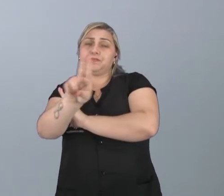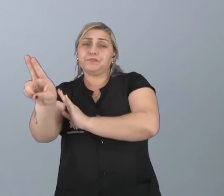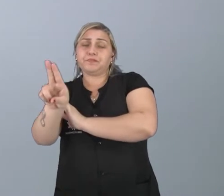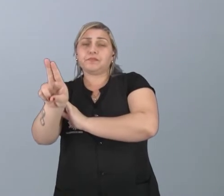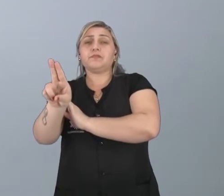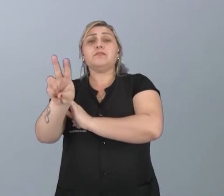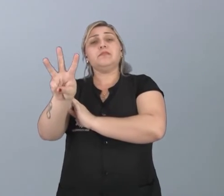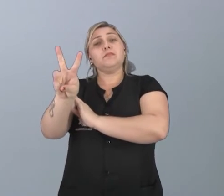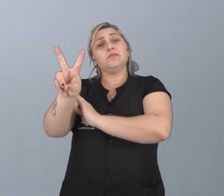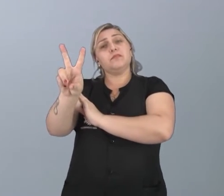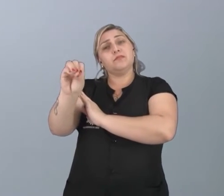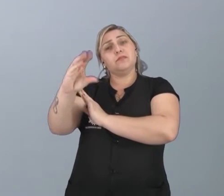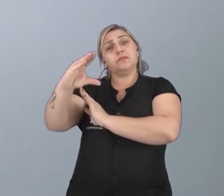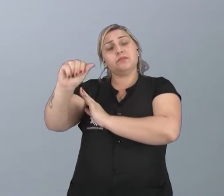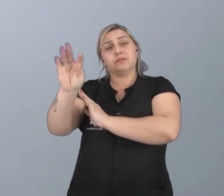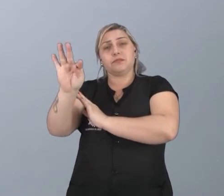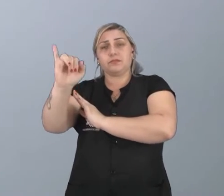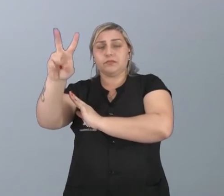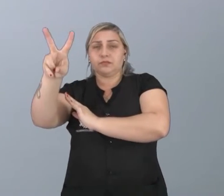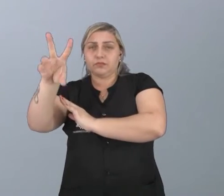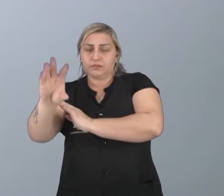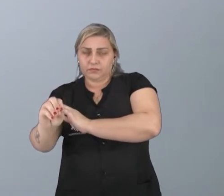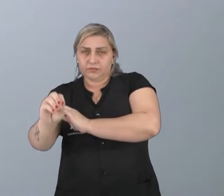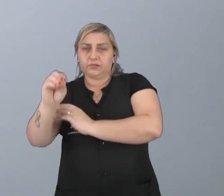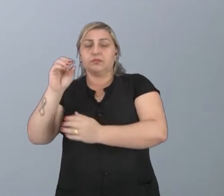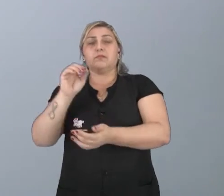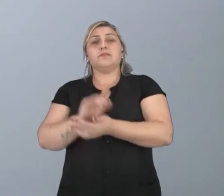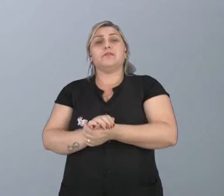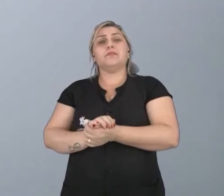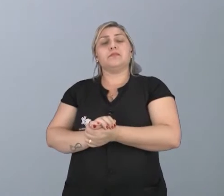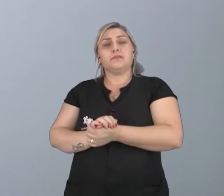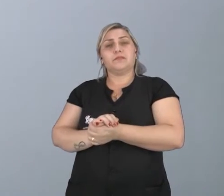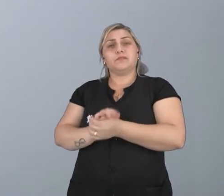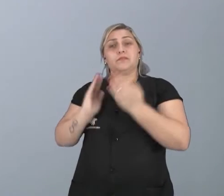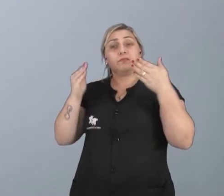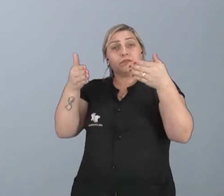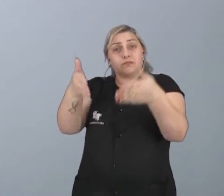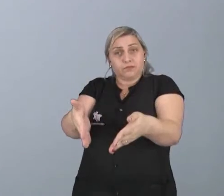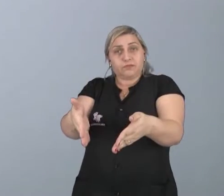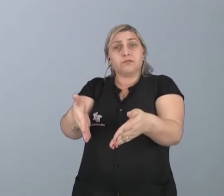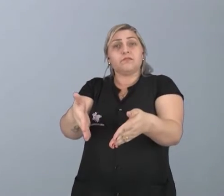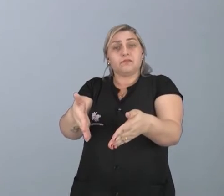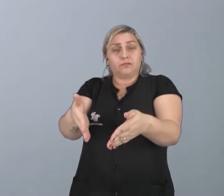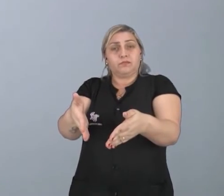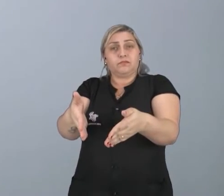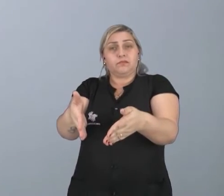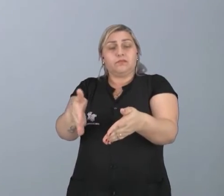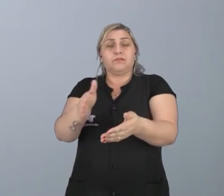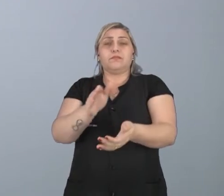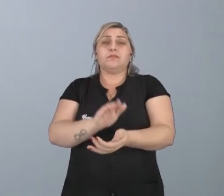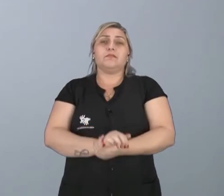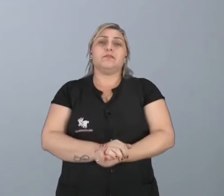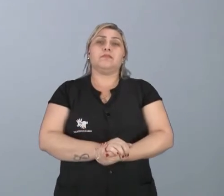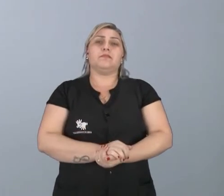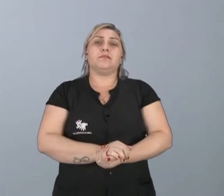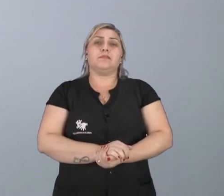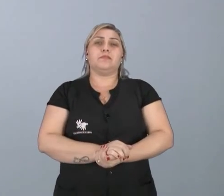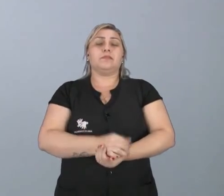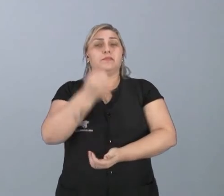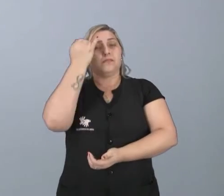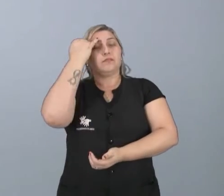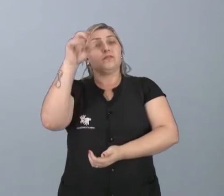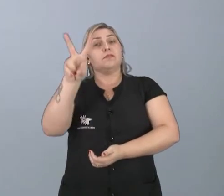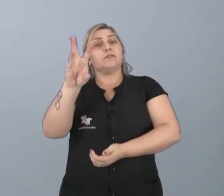ou um vocativo que soe ali, que eu esteja me direcionando a alguém, a algum público, né? É a ideia